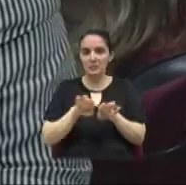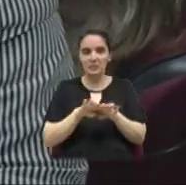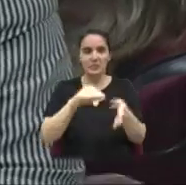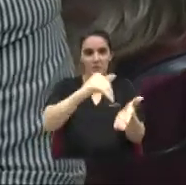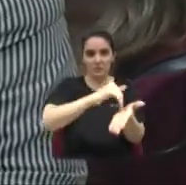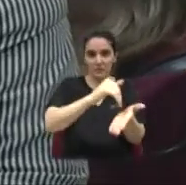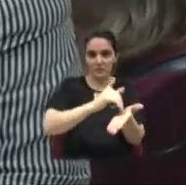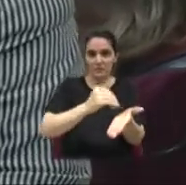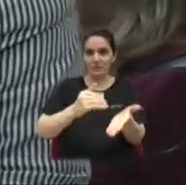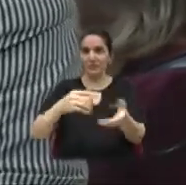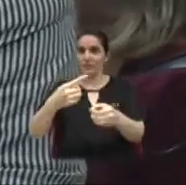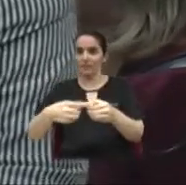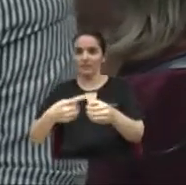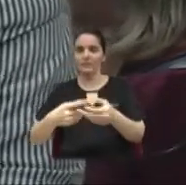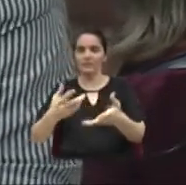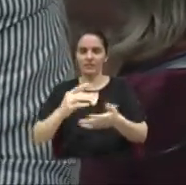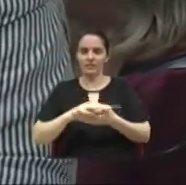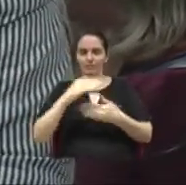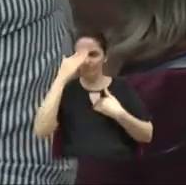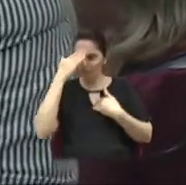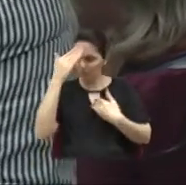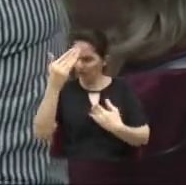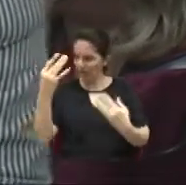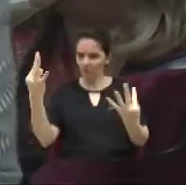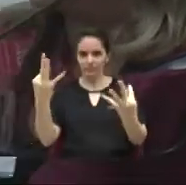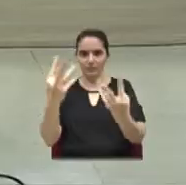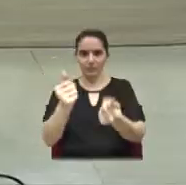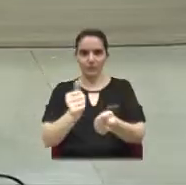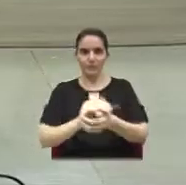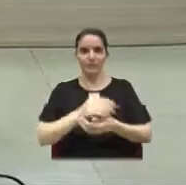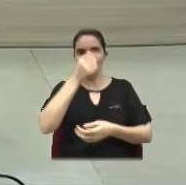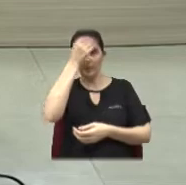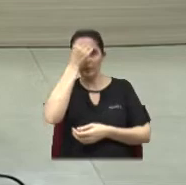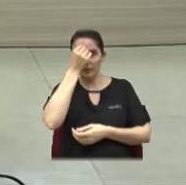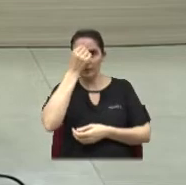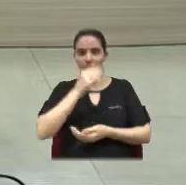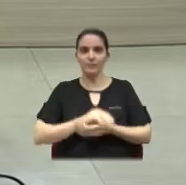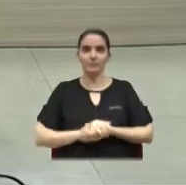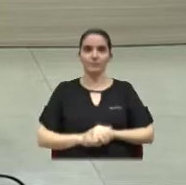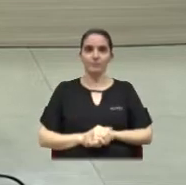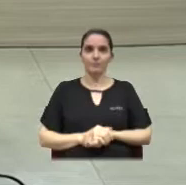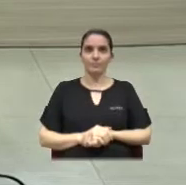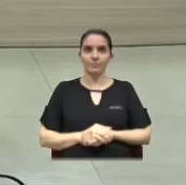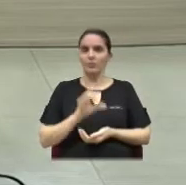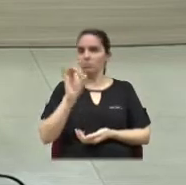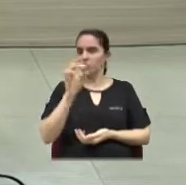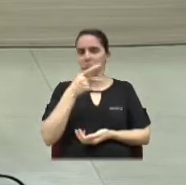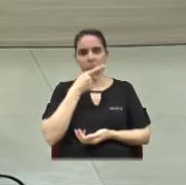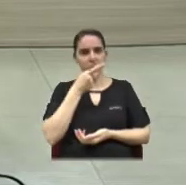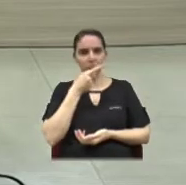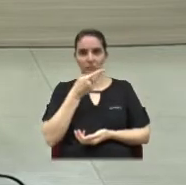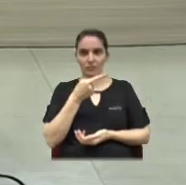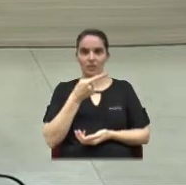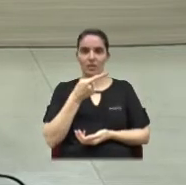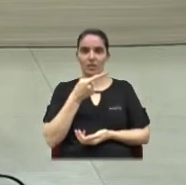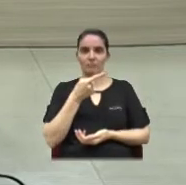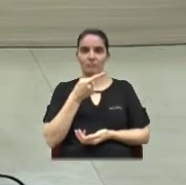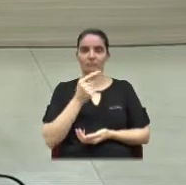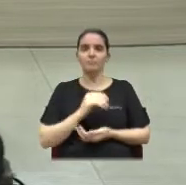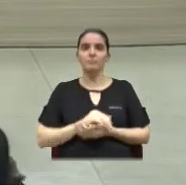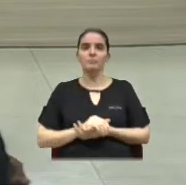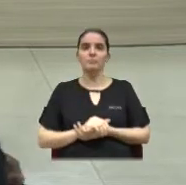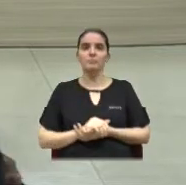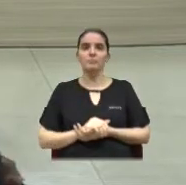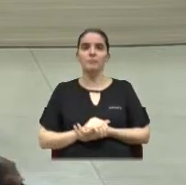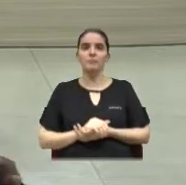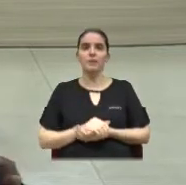chegando em nossa cidade. Muito obrigada a todos. Rafael Camargo. Bom, gostaria de dizer, presidente, que pequenas coisas